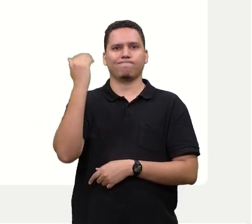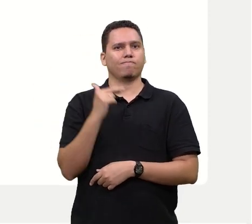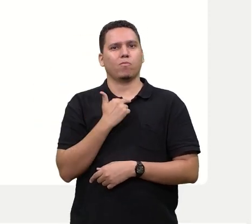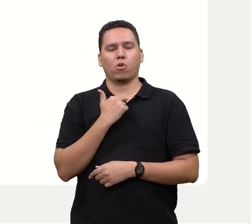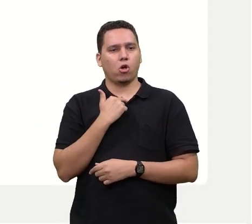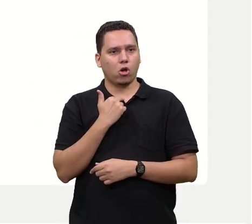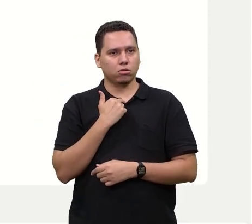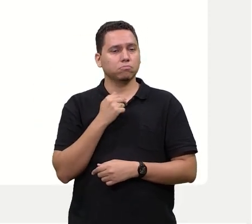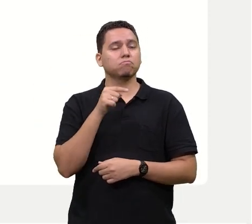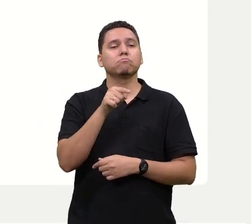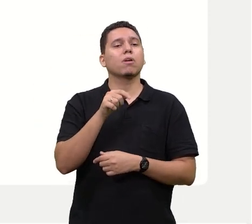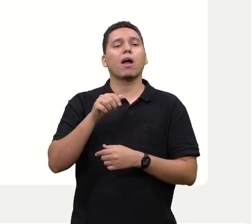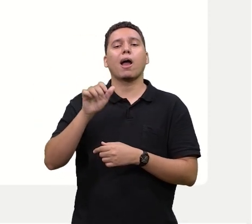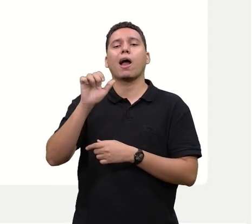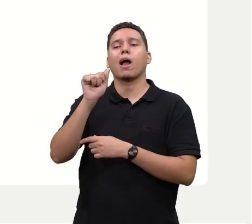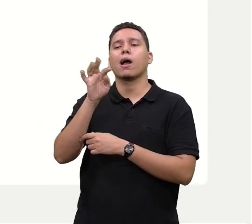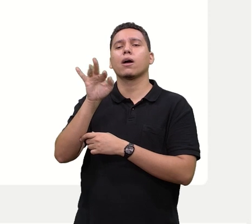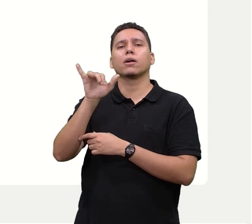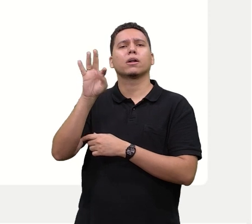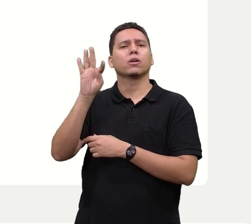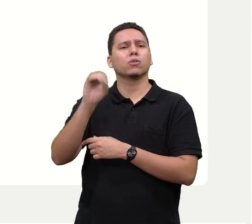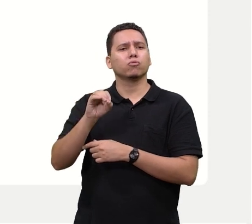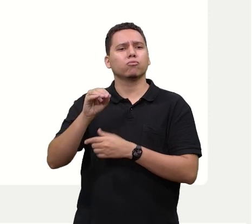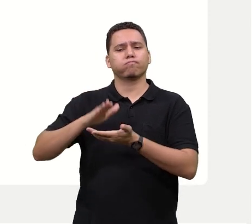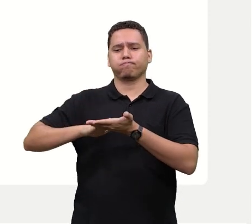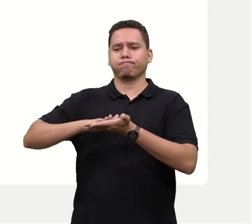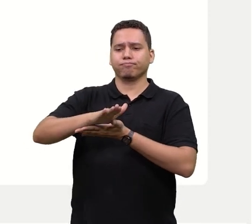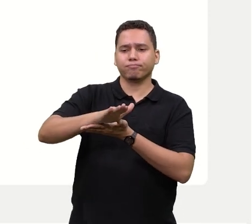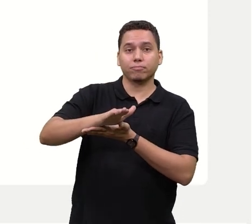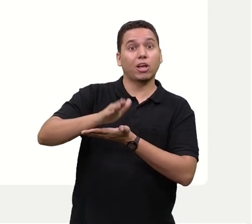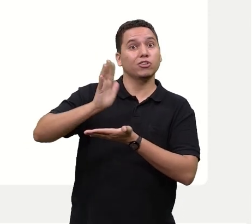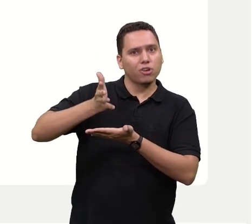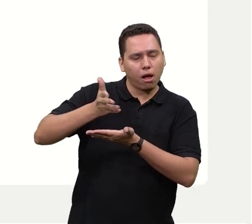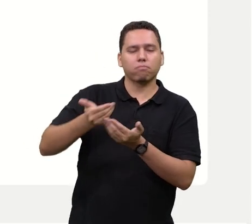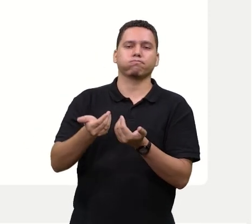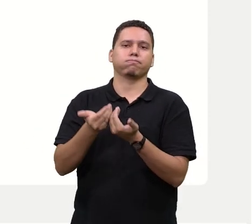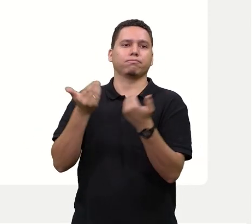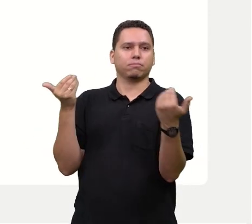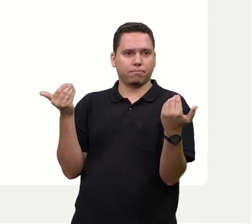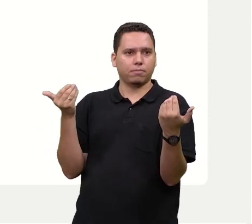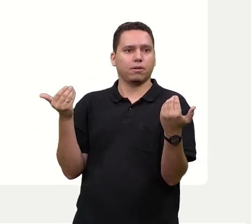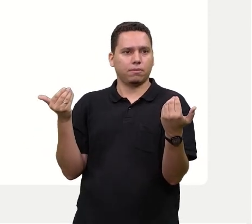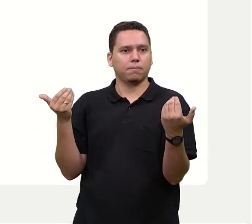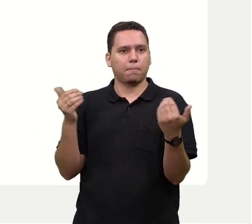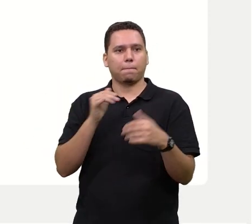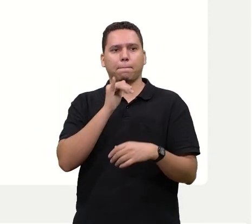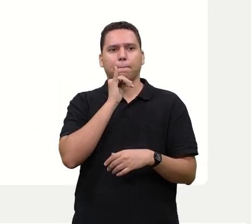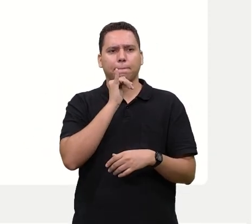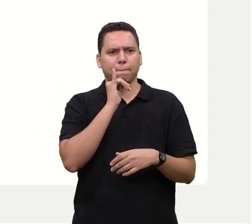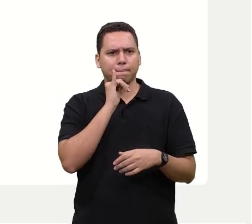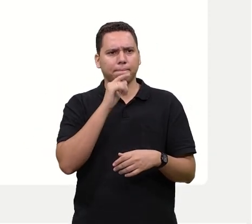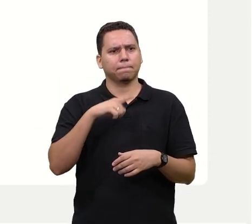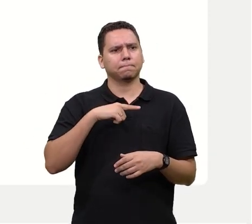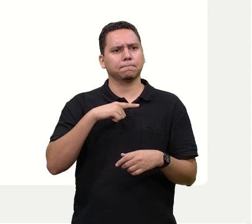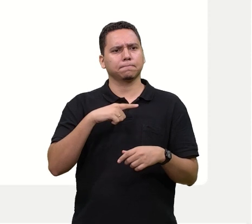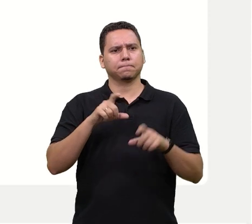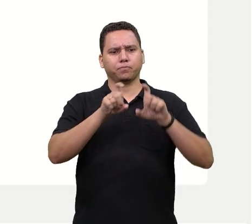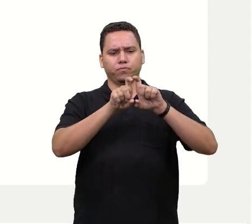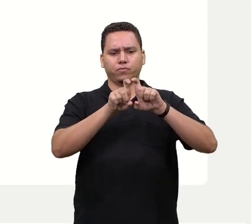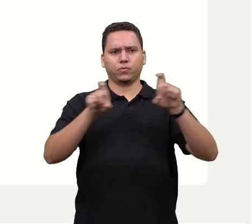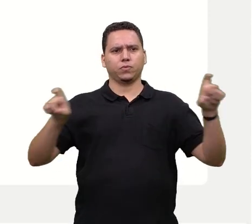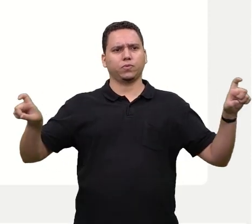esfrega os dois corpos e depois separa. Isso é um detalhe importante. Aqui nós temos um exemplo onde você tem um bastão de vidro atritado